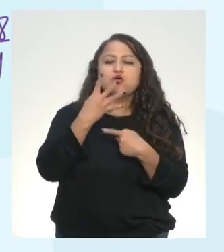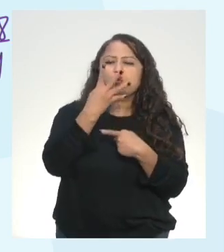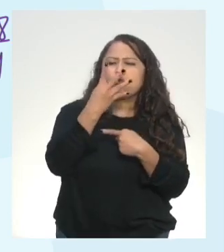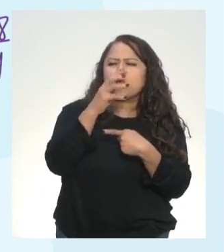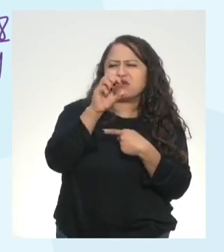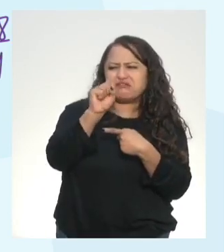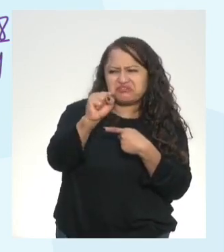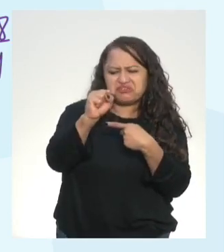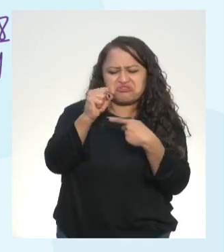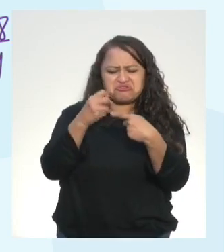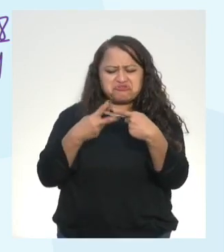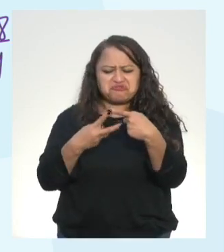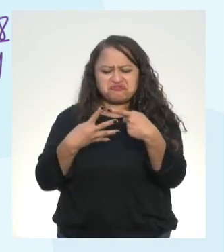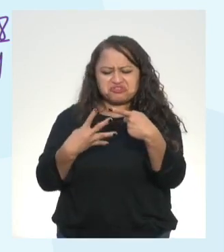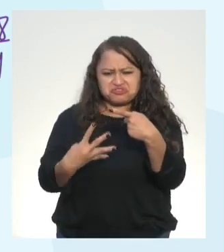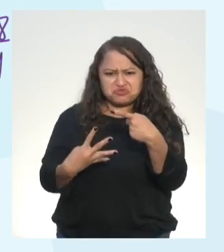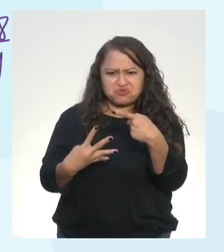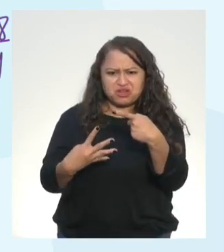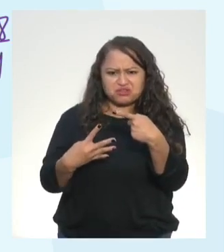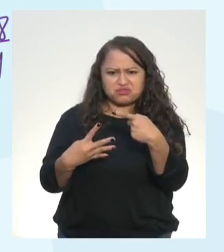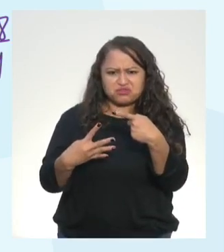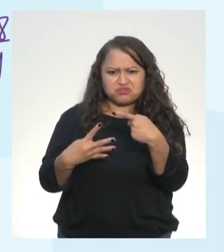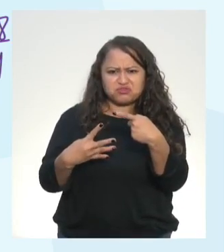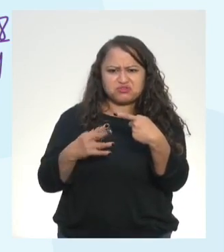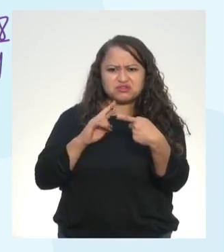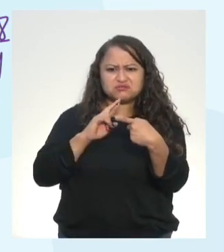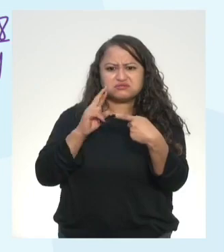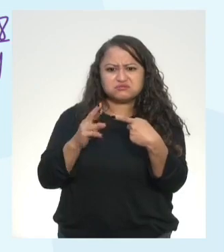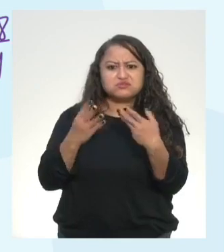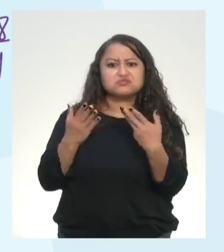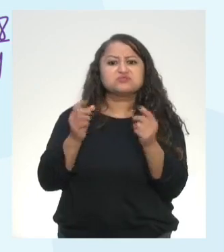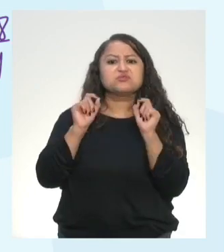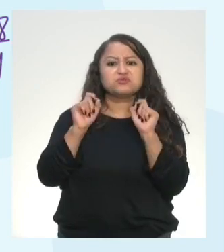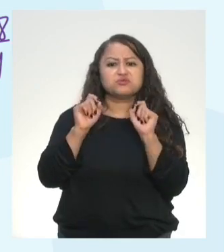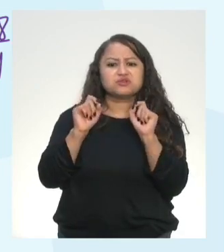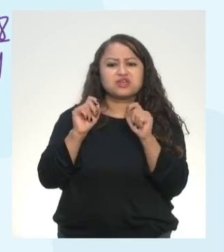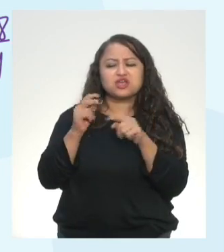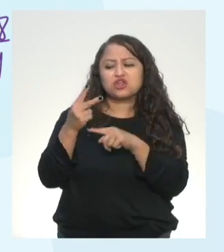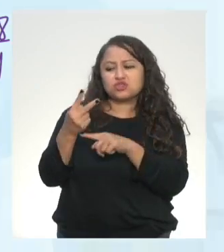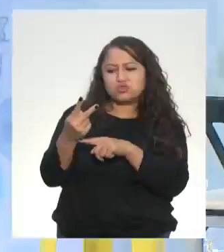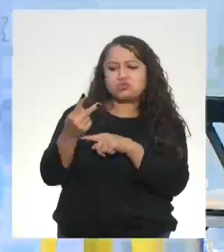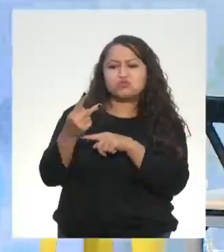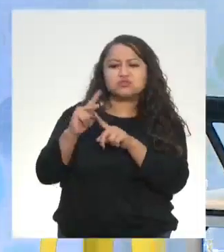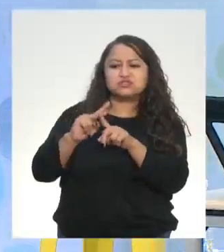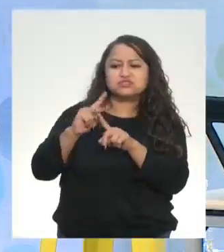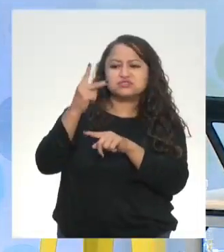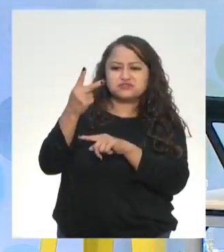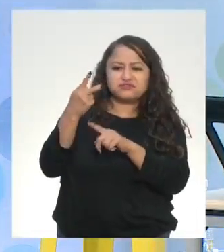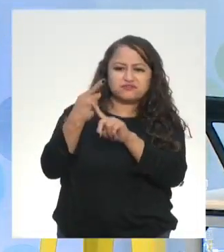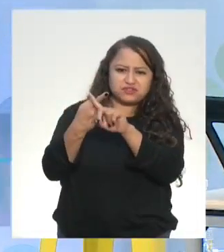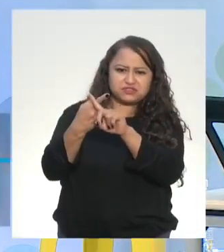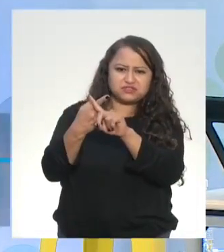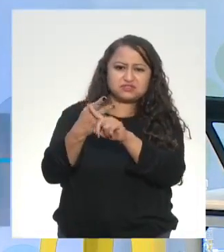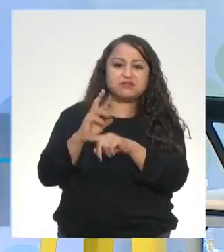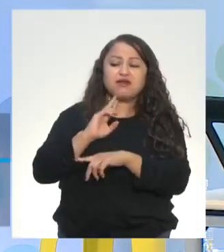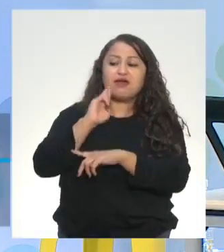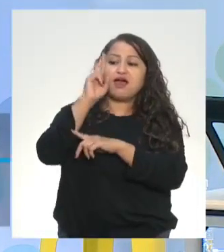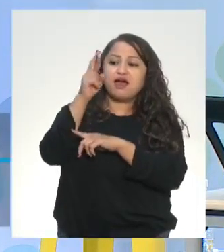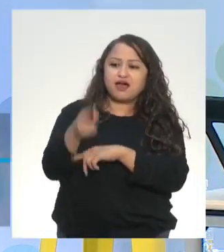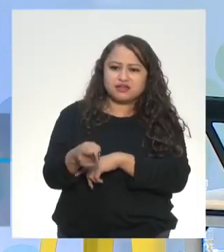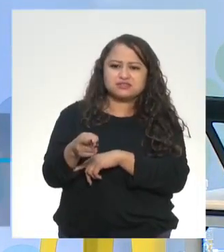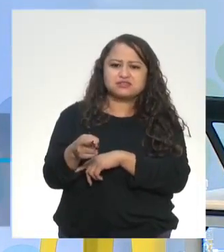do valor dos lados e dos perímetros. Então, vamos começar com os lados. Beleza, pessoal? Vou